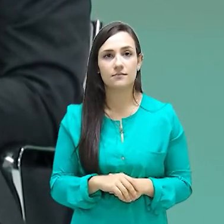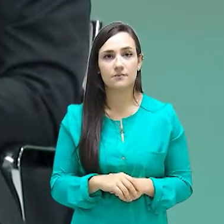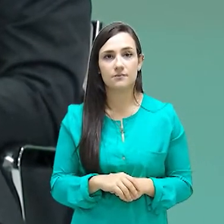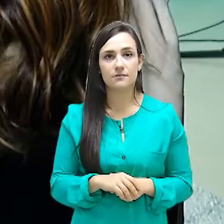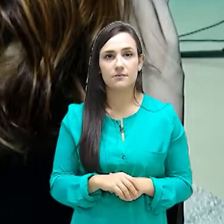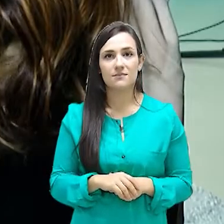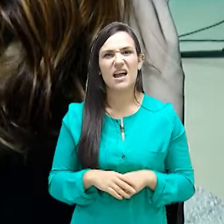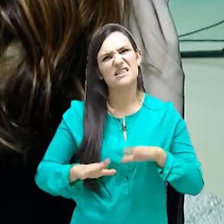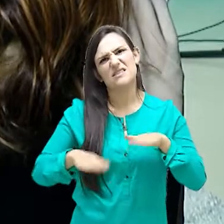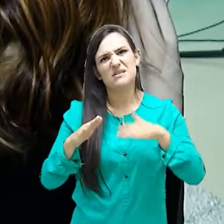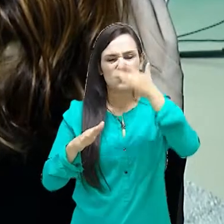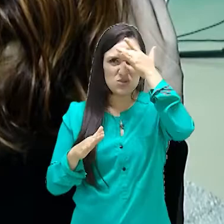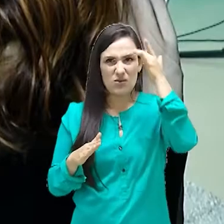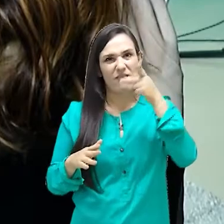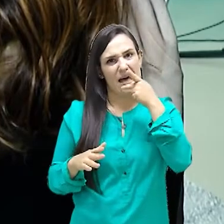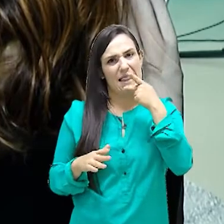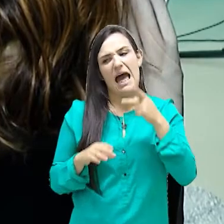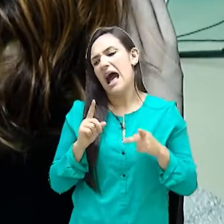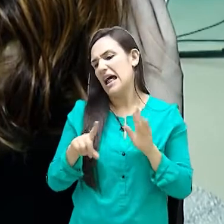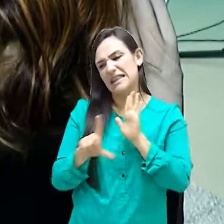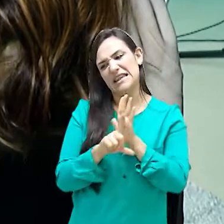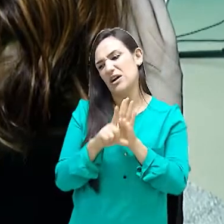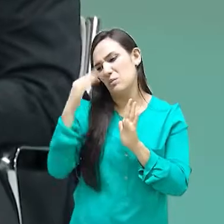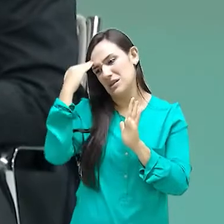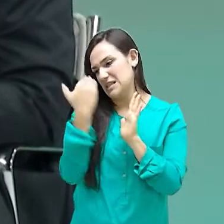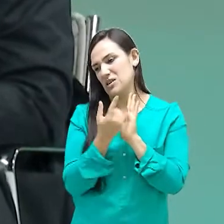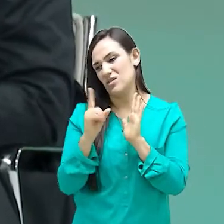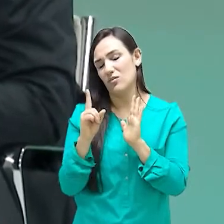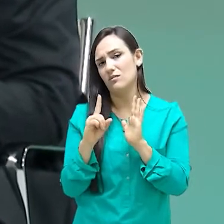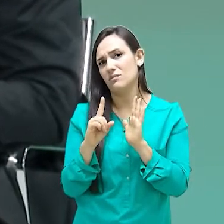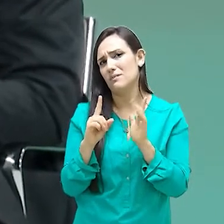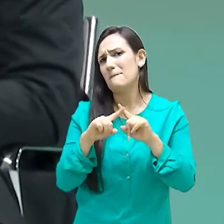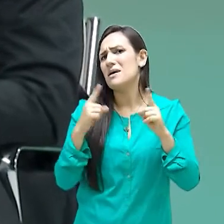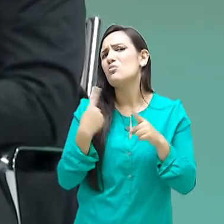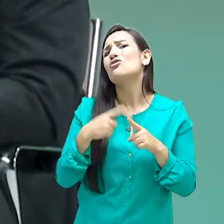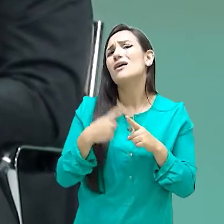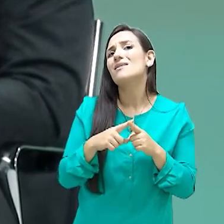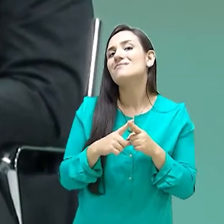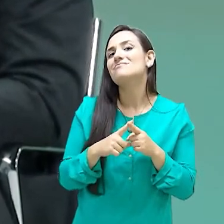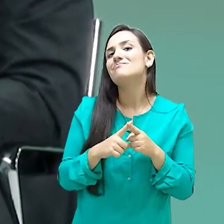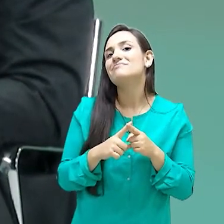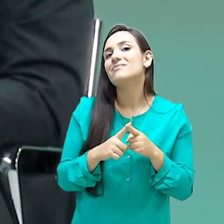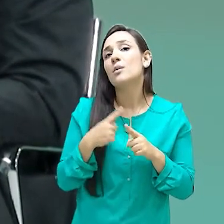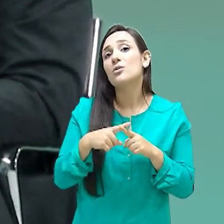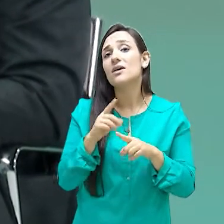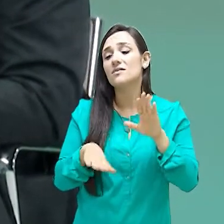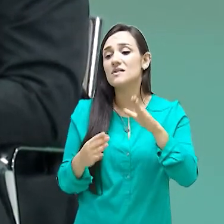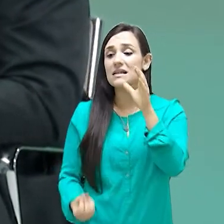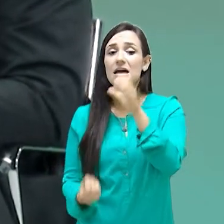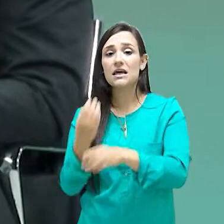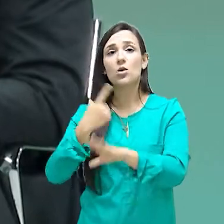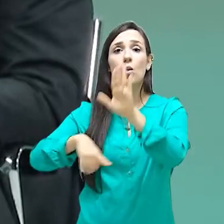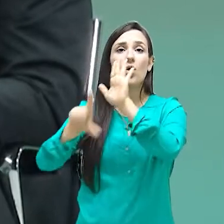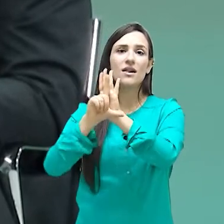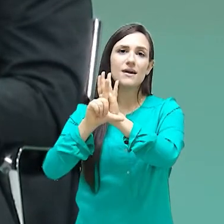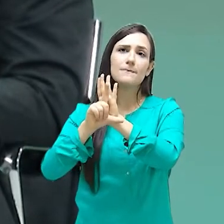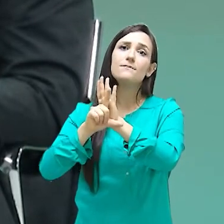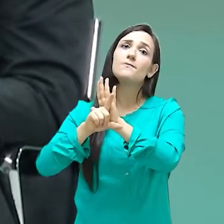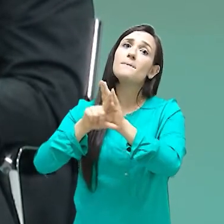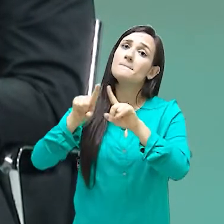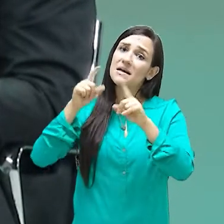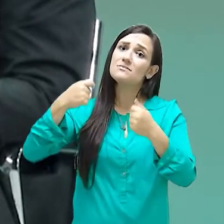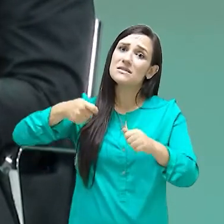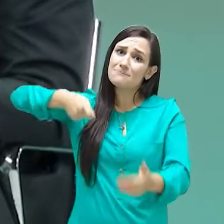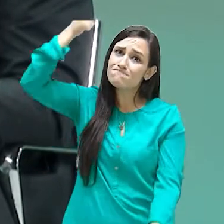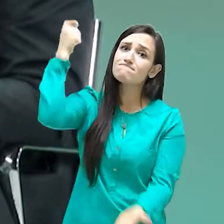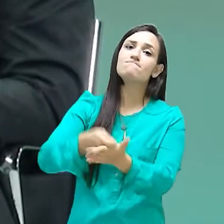não pegou... Isso é muito comum no Brasil. Exato. Parte da ideia de que essa lei falta uma legitimidade, uma